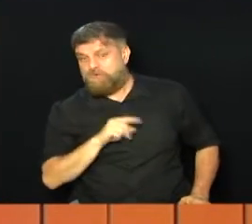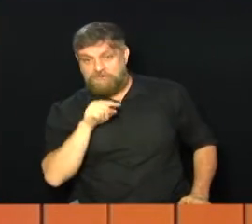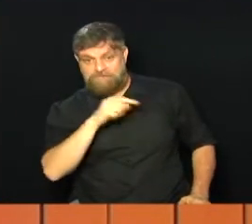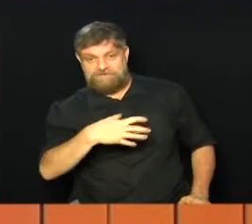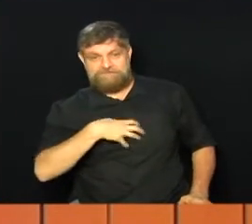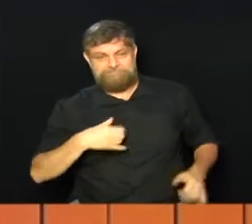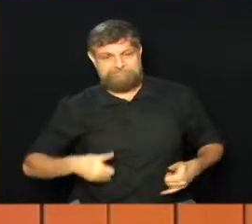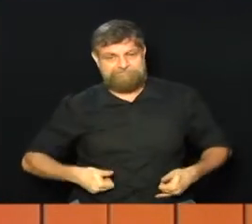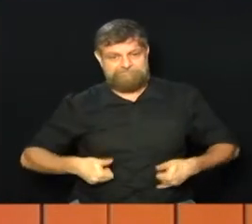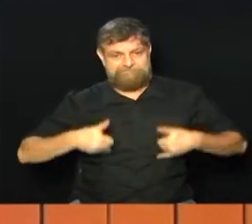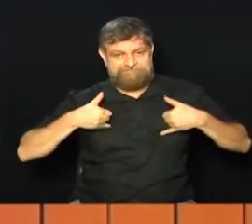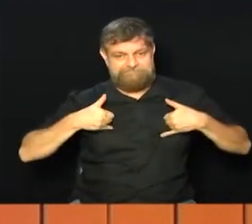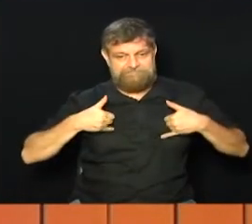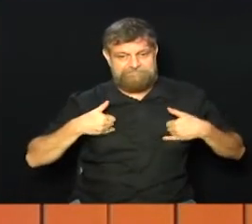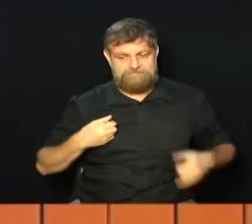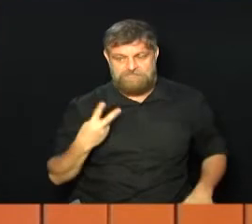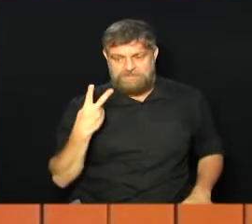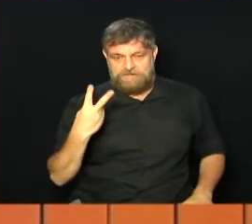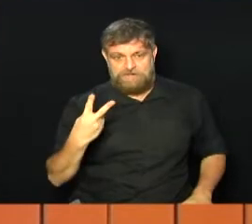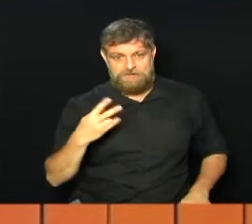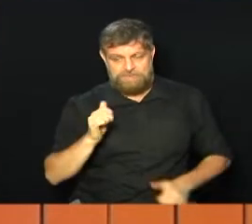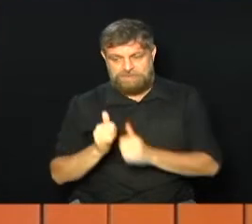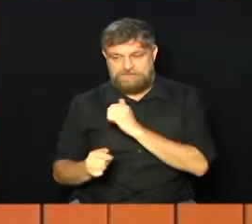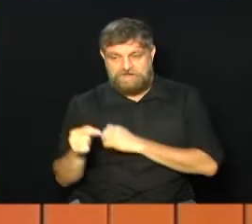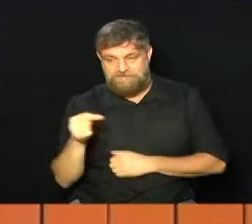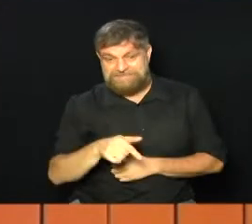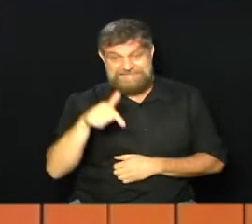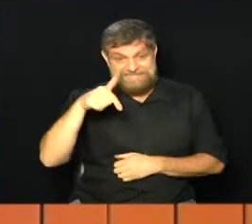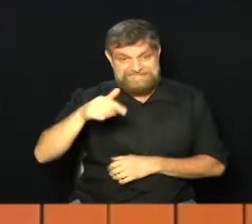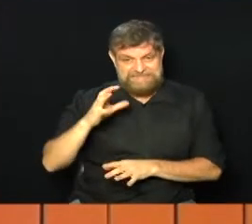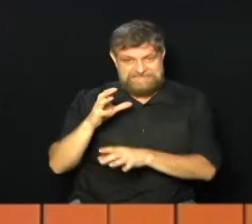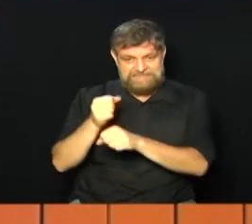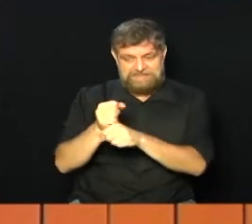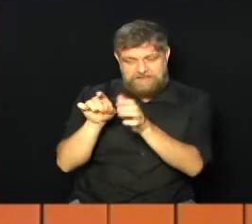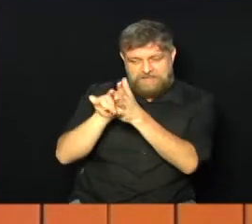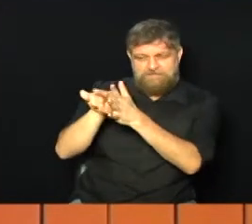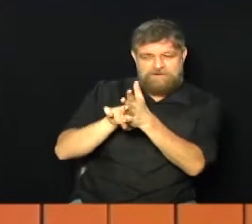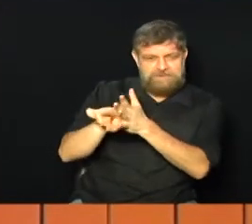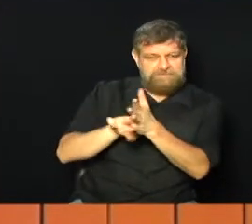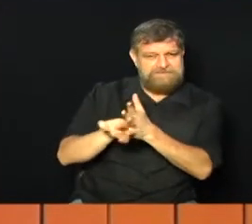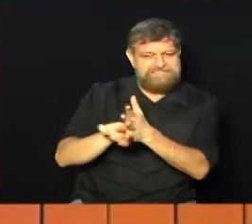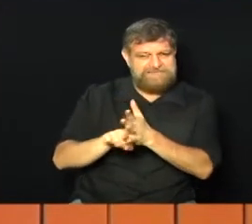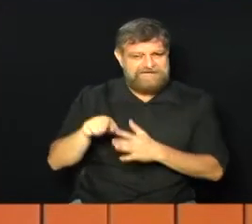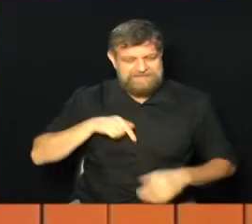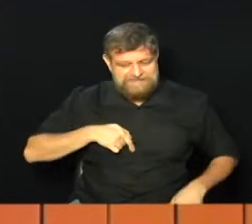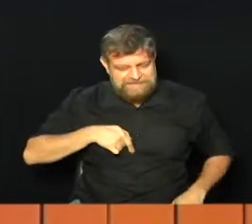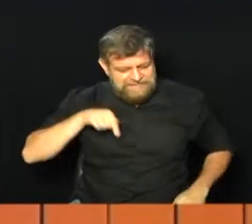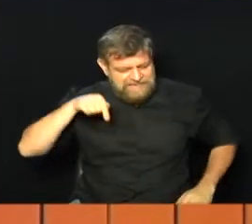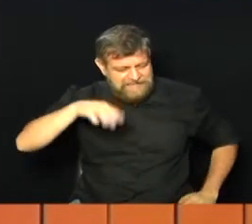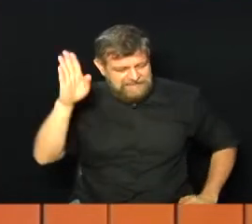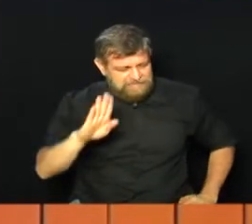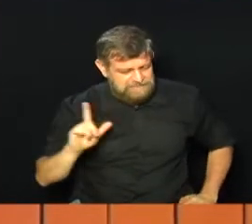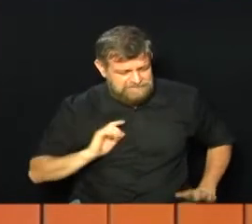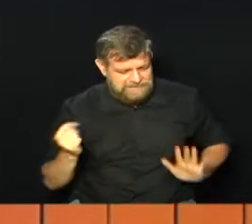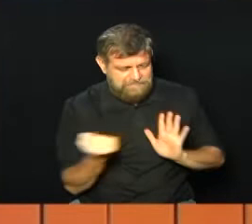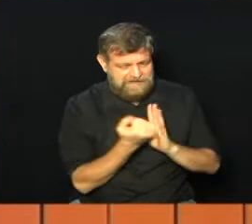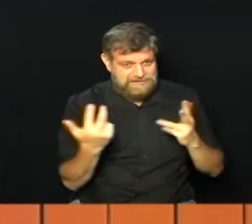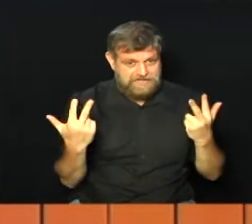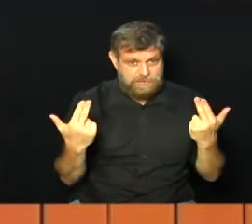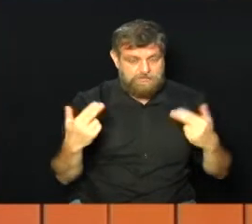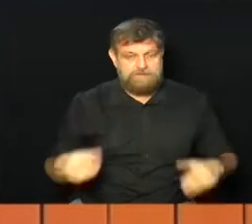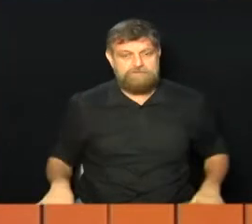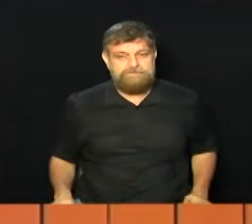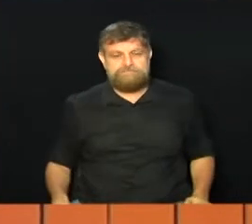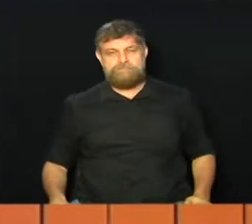E 7 gols em 2 partidas ainda? Buscar depois para ver se tem alguém no futebol brasileiro que tem essa marca. E aí você